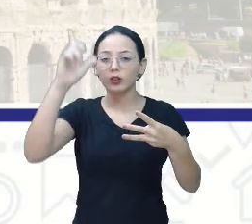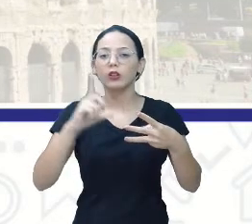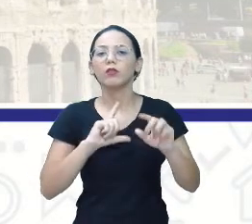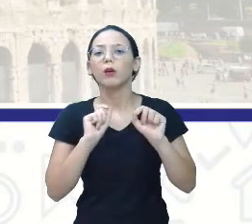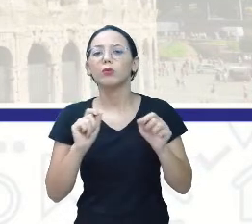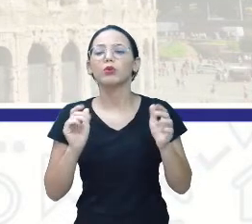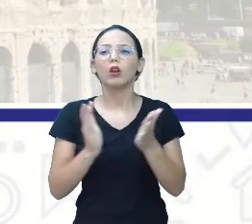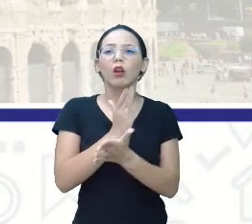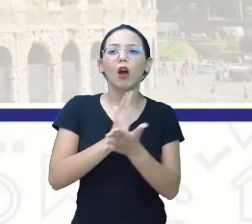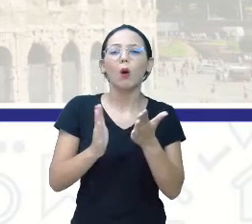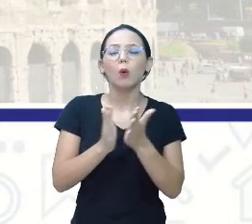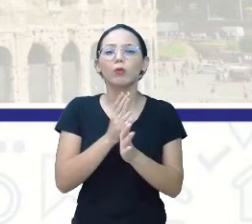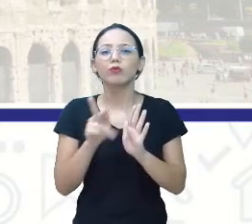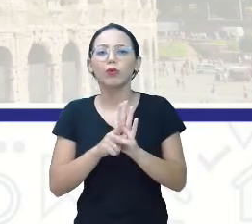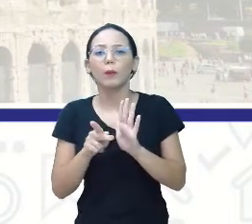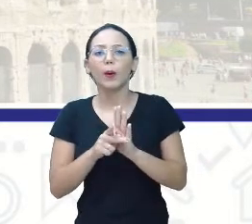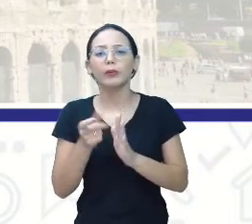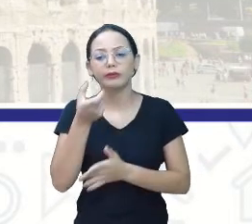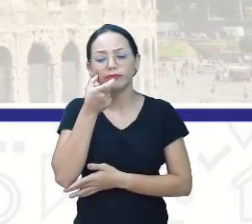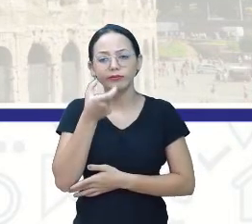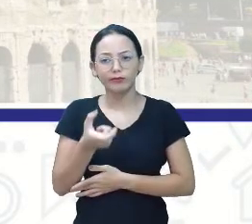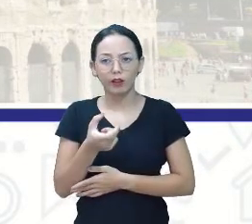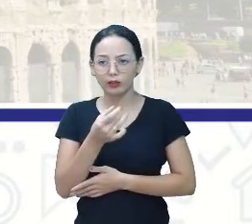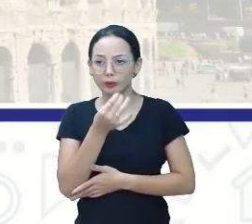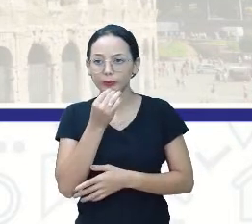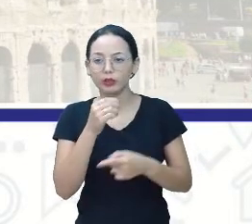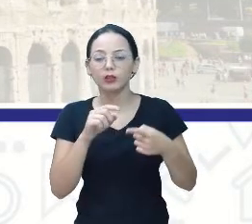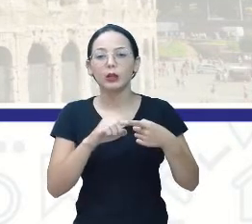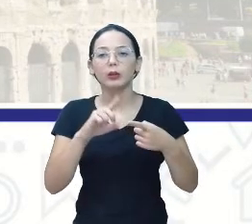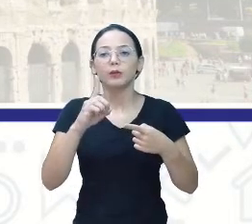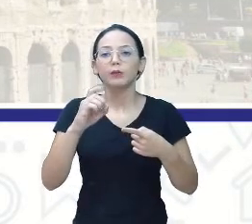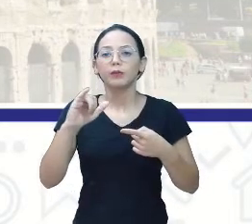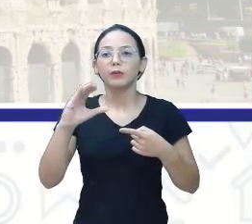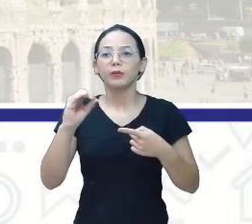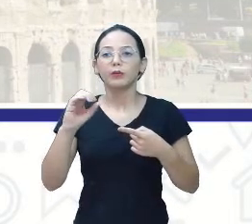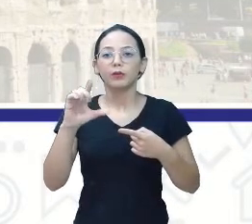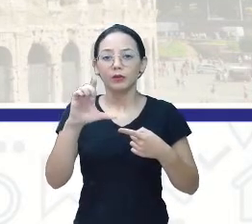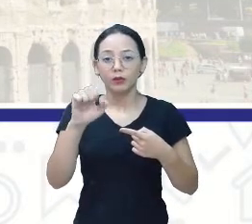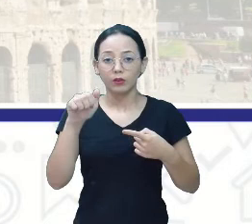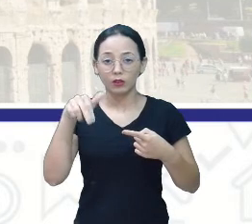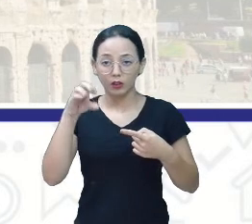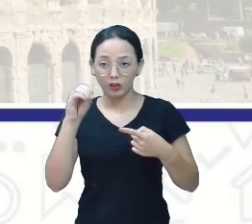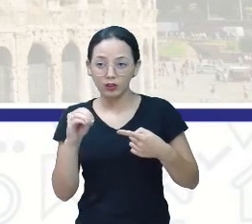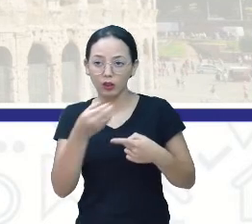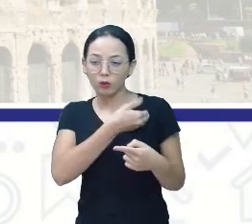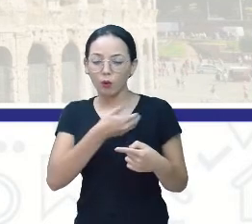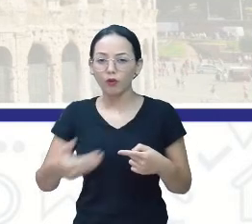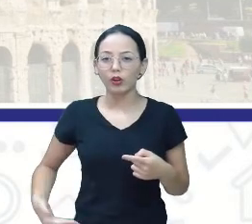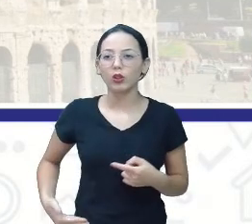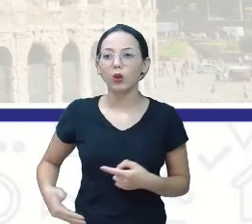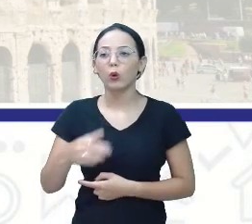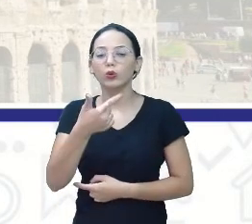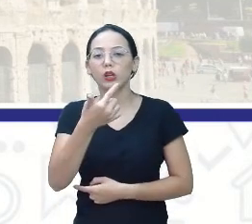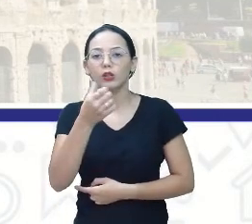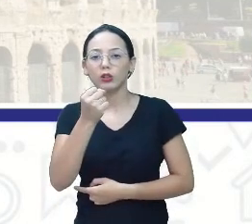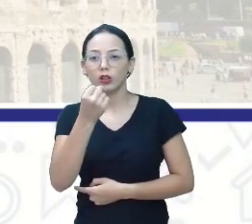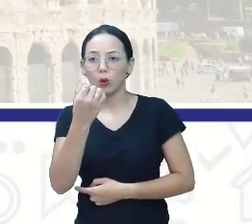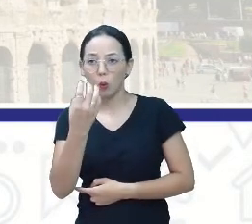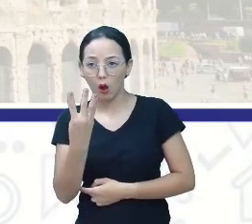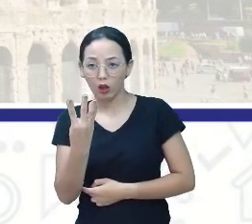algumas medidas interessantes, como, por exemplo, Diocleciano. Ele governou entre os anos de 284